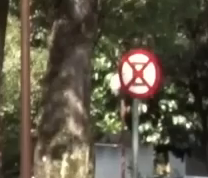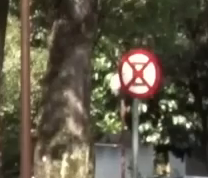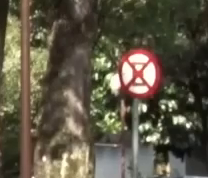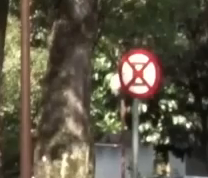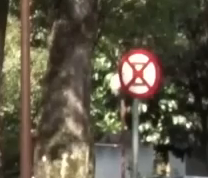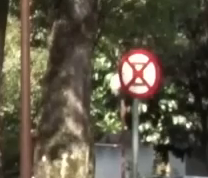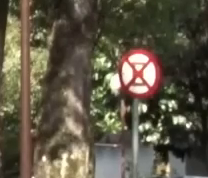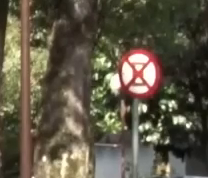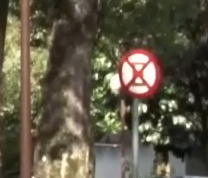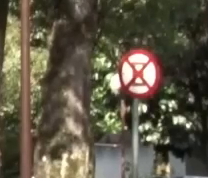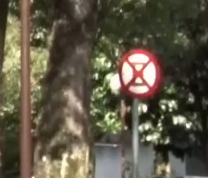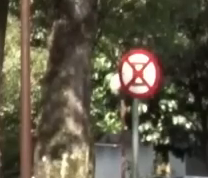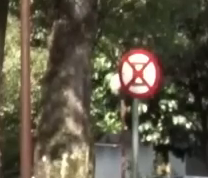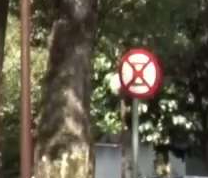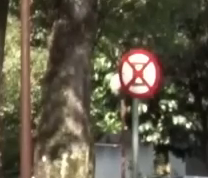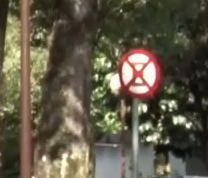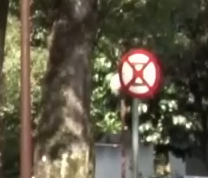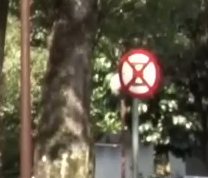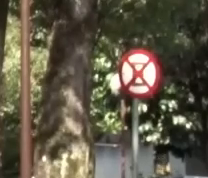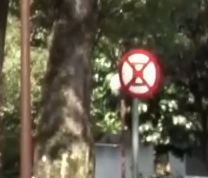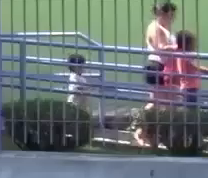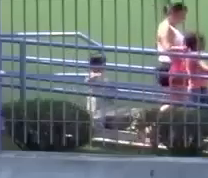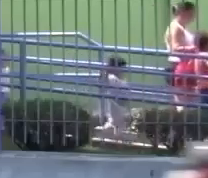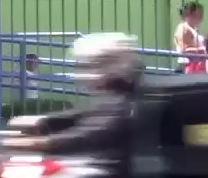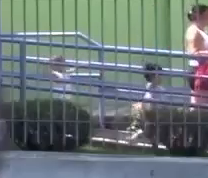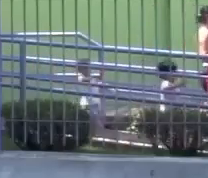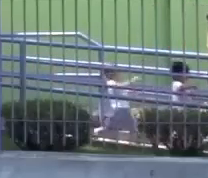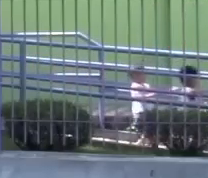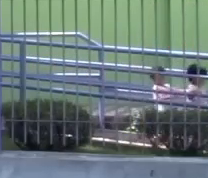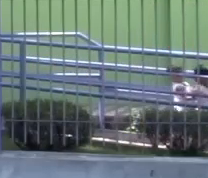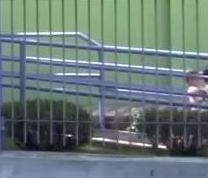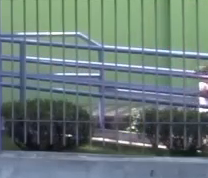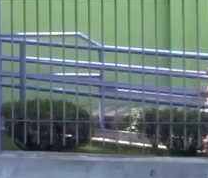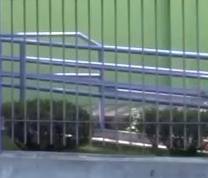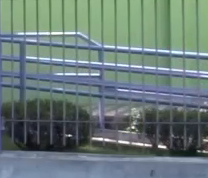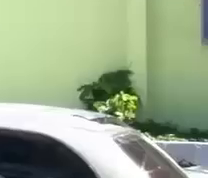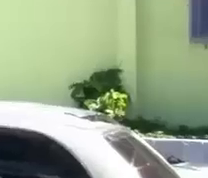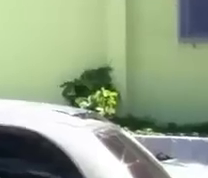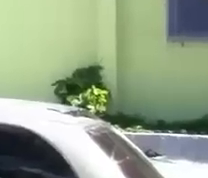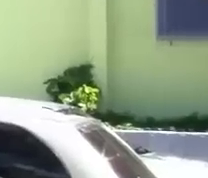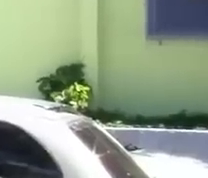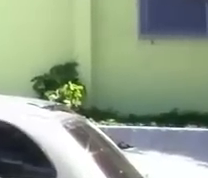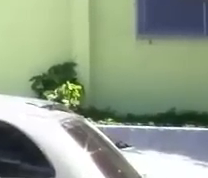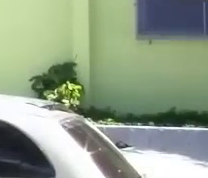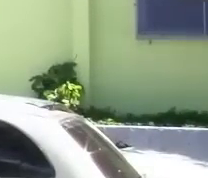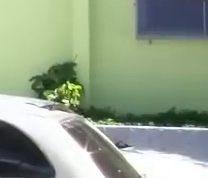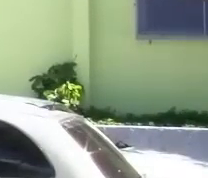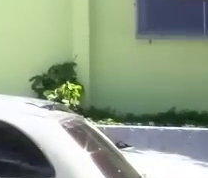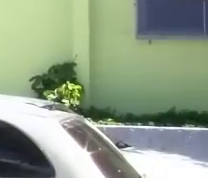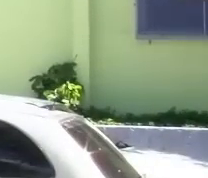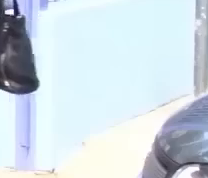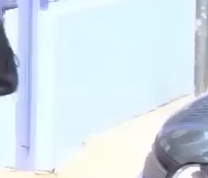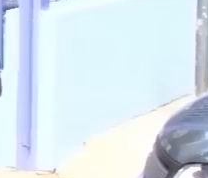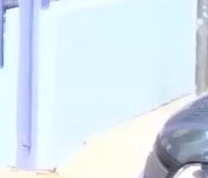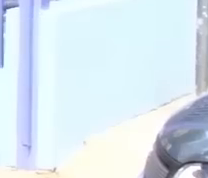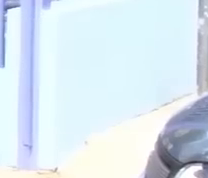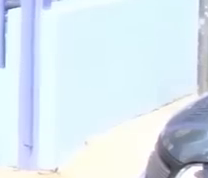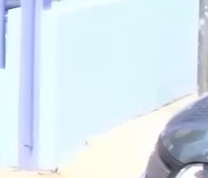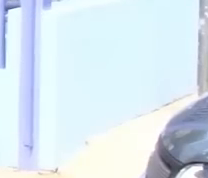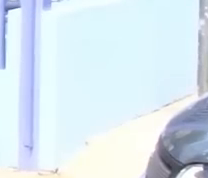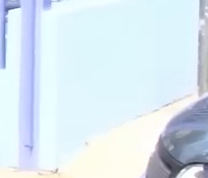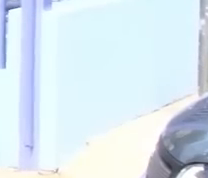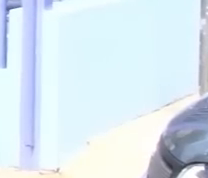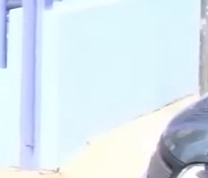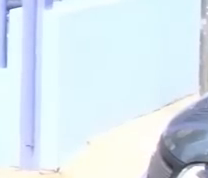de centros e ambulatórios de especialidades. Vinculadas diretamente à Prefeitura, as 69 UBSs,